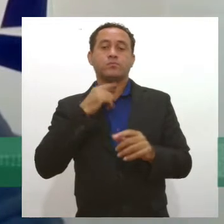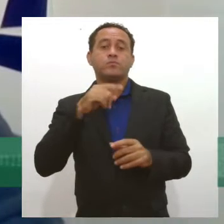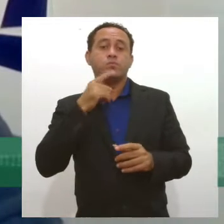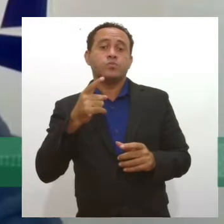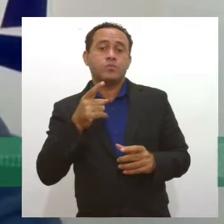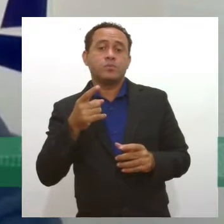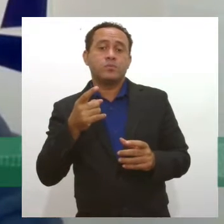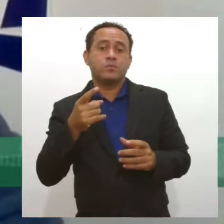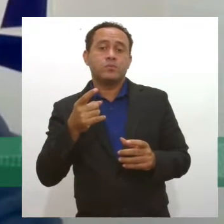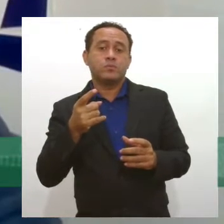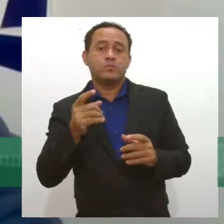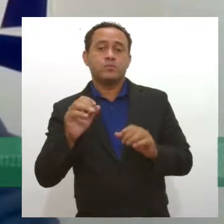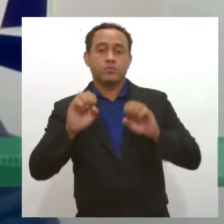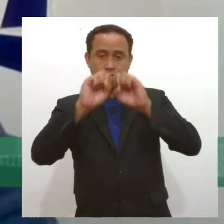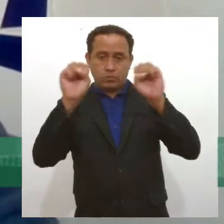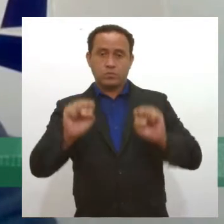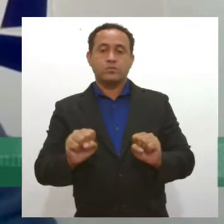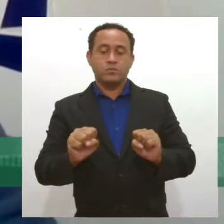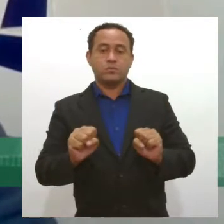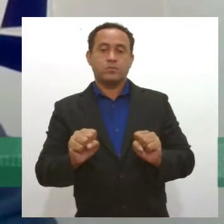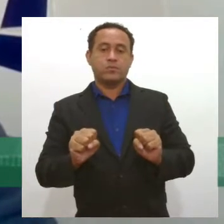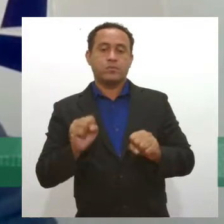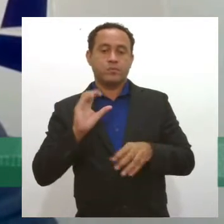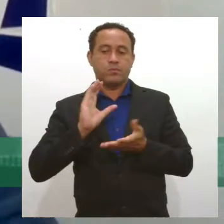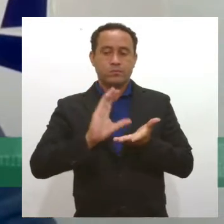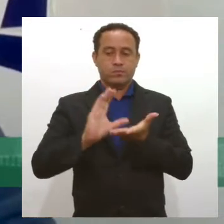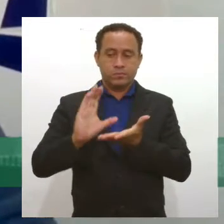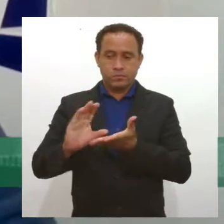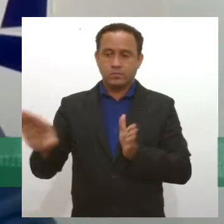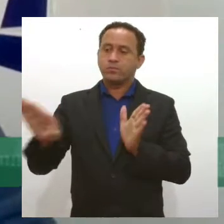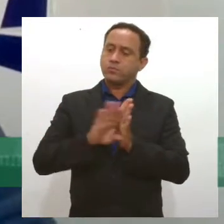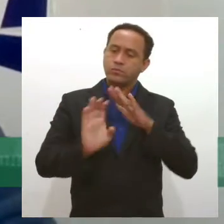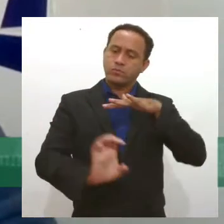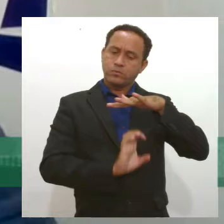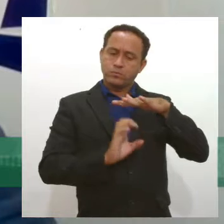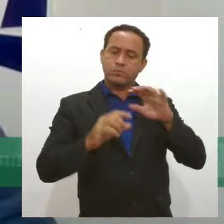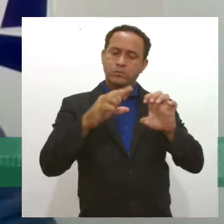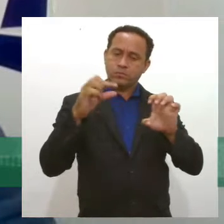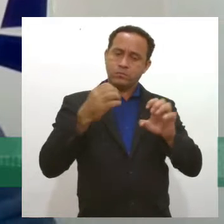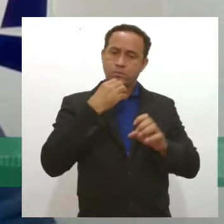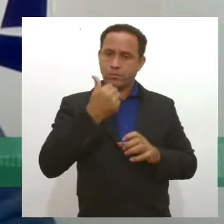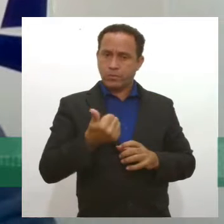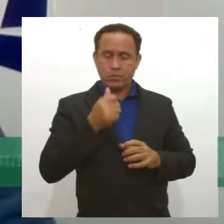né, para que investimento chegue nessas empresas. Para você ter uma ideia,